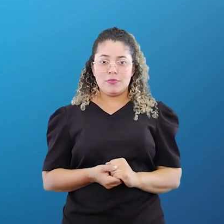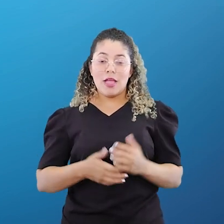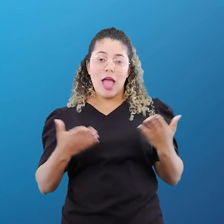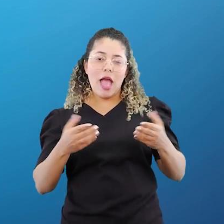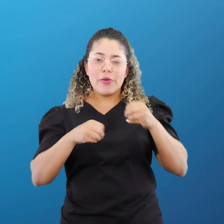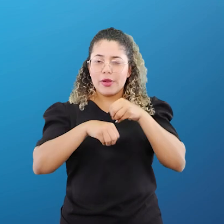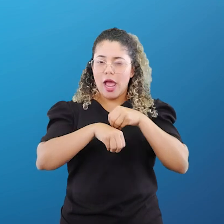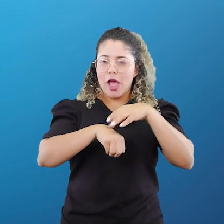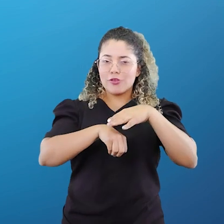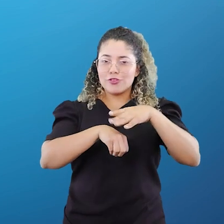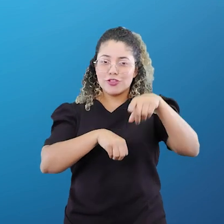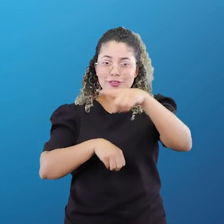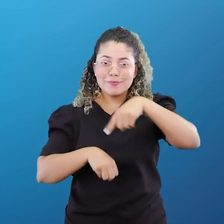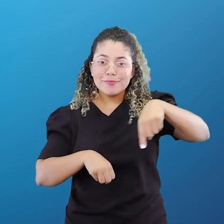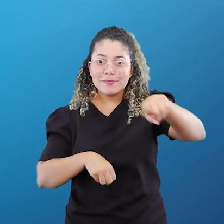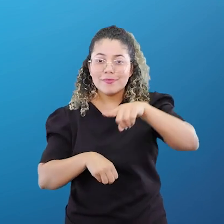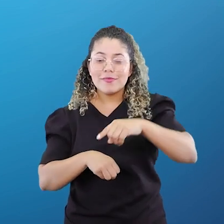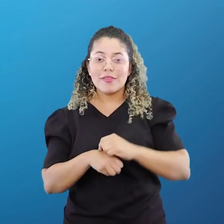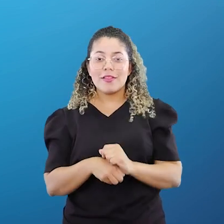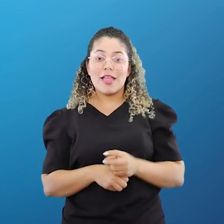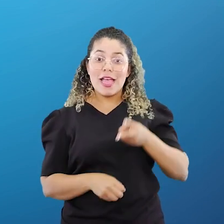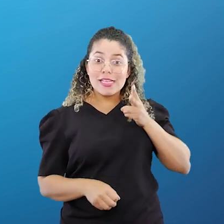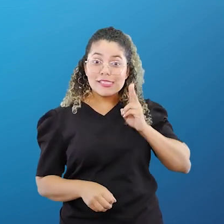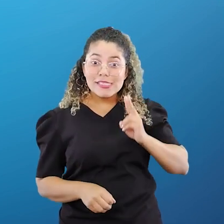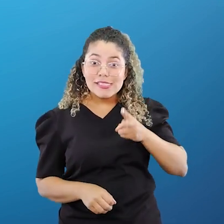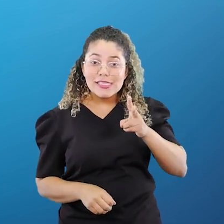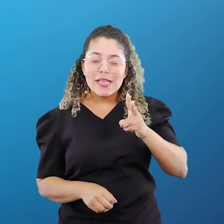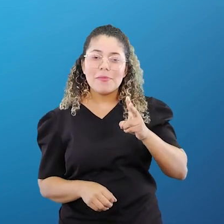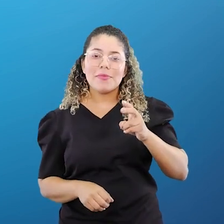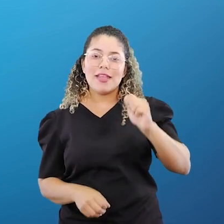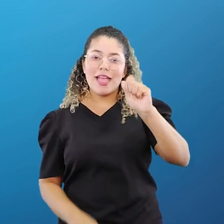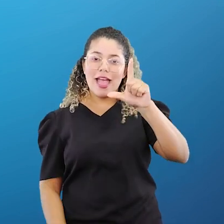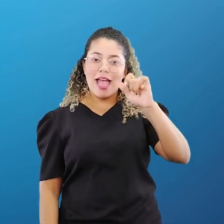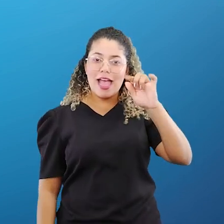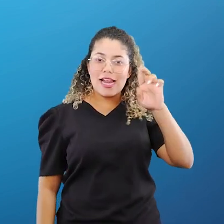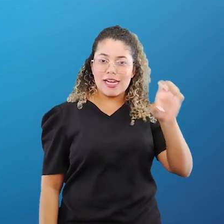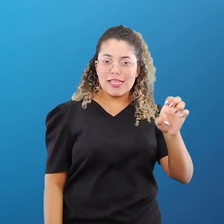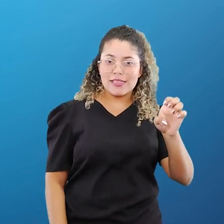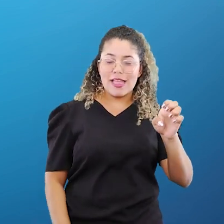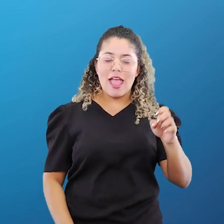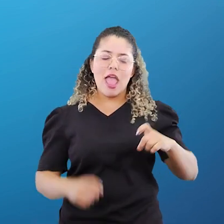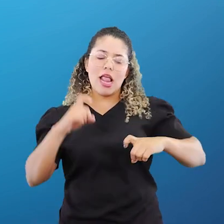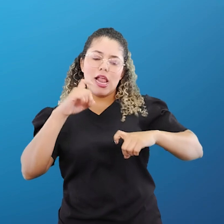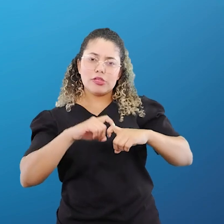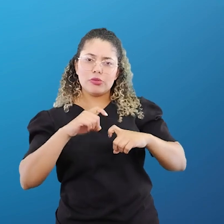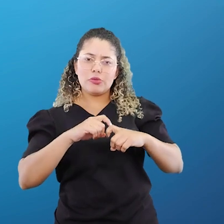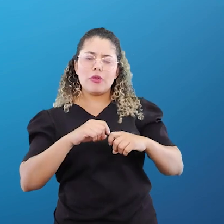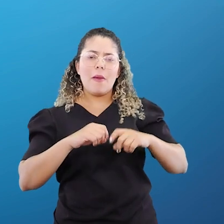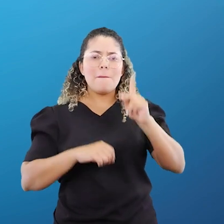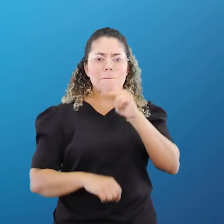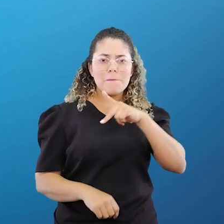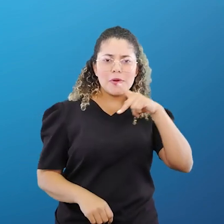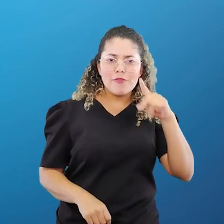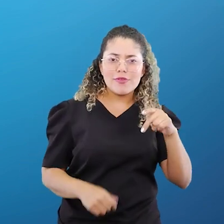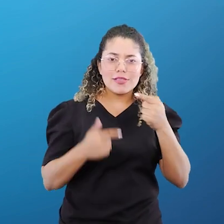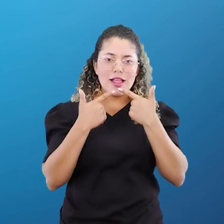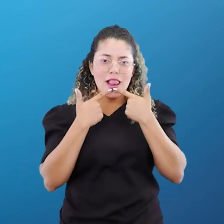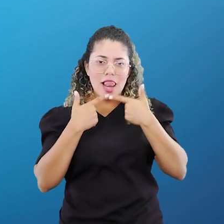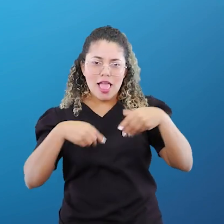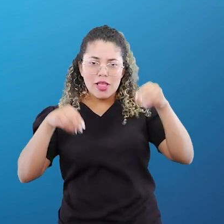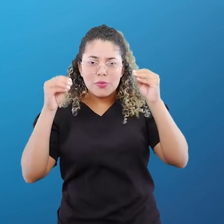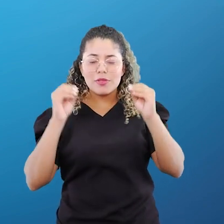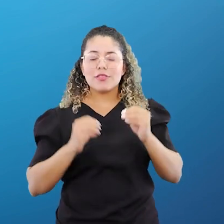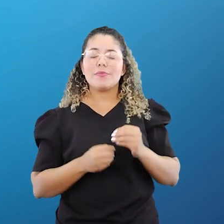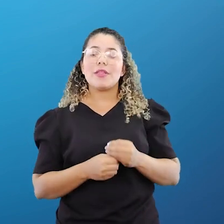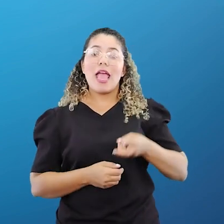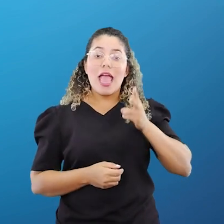Agora eu tenho uma dica para você, para sempre Alice. Doutora Alice é uma renomada professora de linguística. Aos